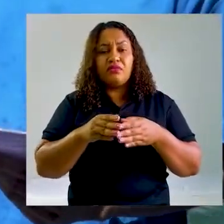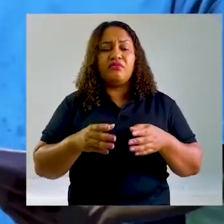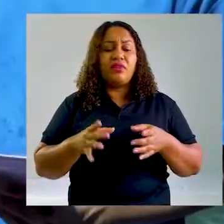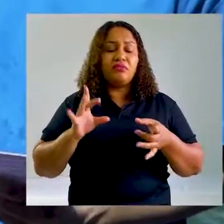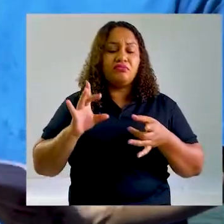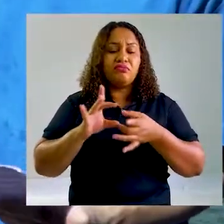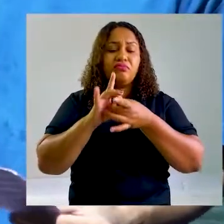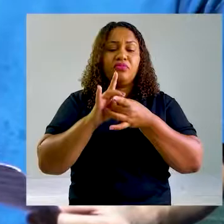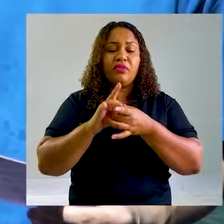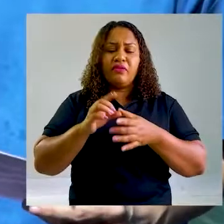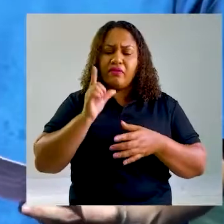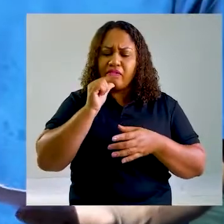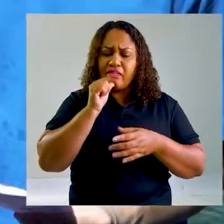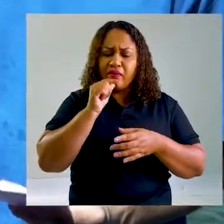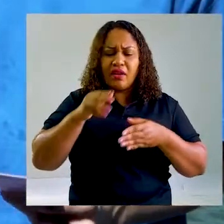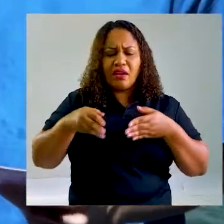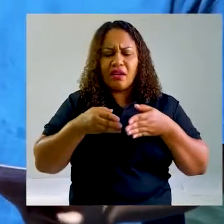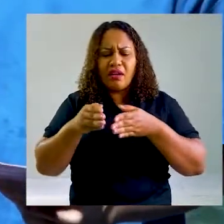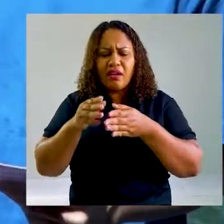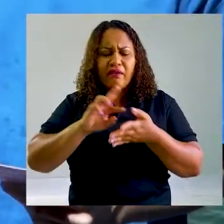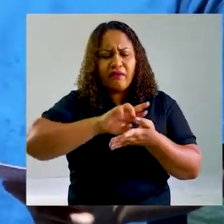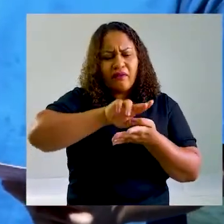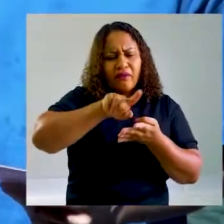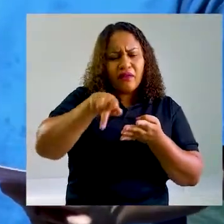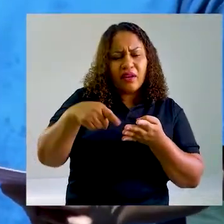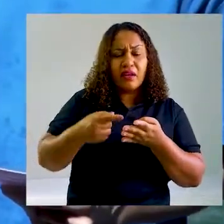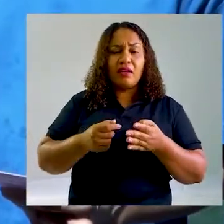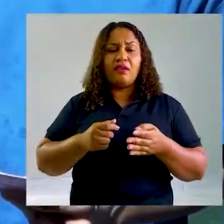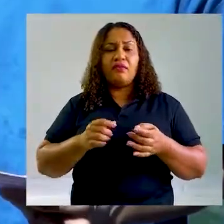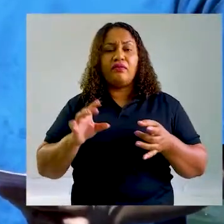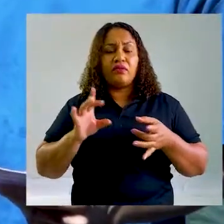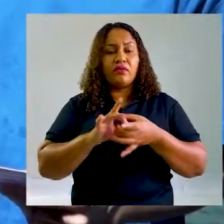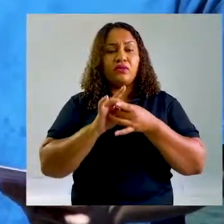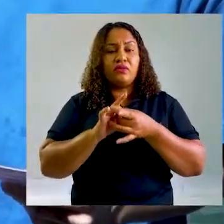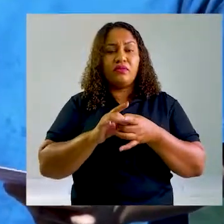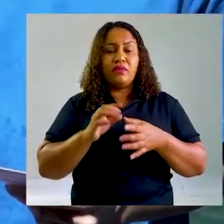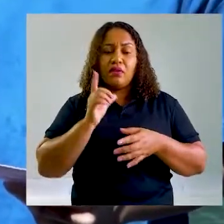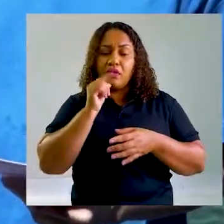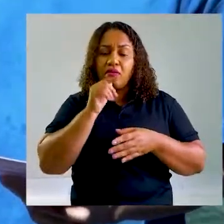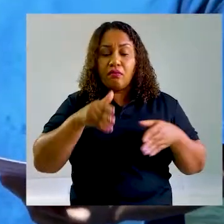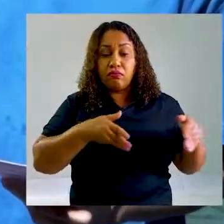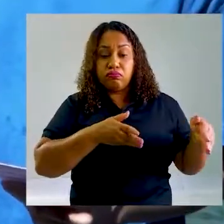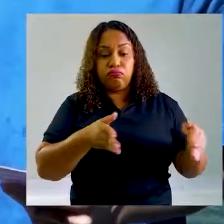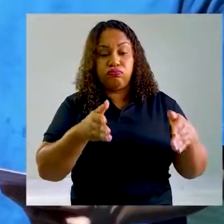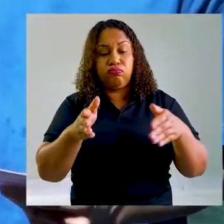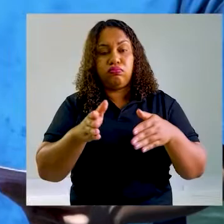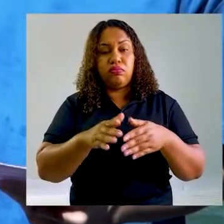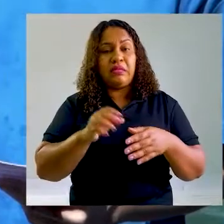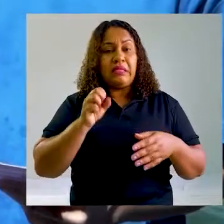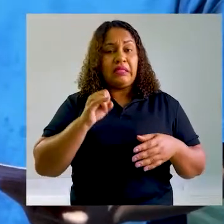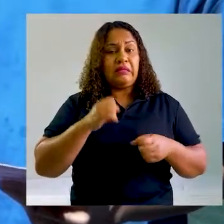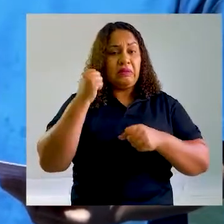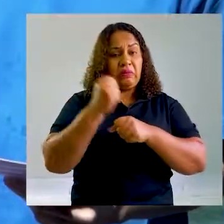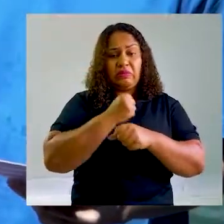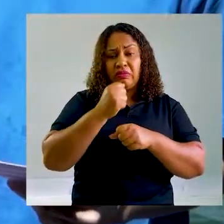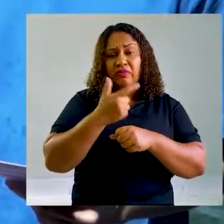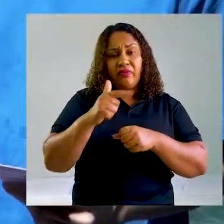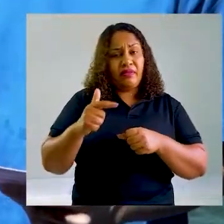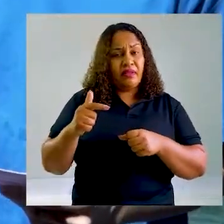Se você aterrando, ocupando esse espaço, você elimina essa nascente e vai desabastecer esse corpo hídrico, vai ter menos água,